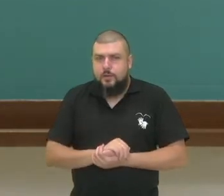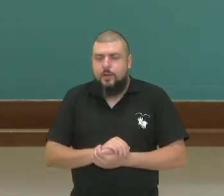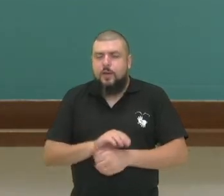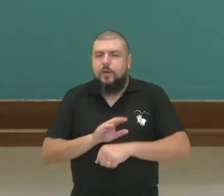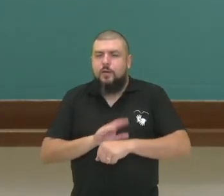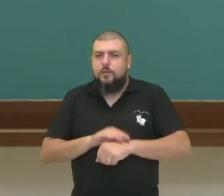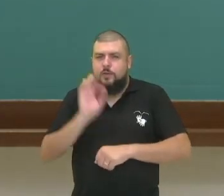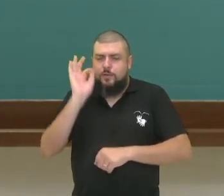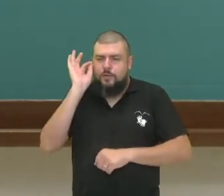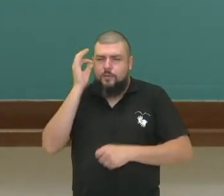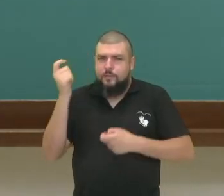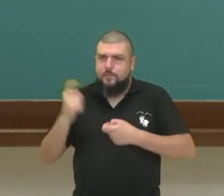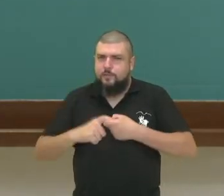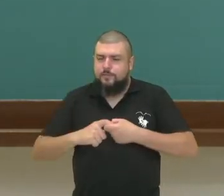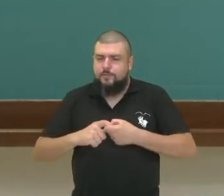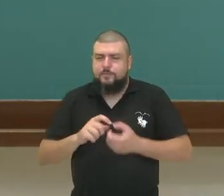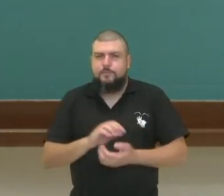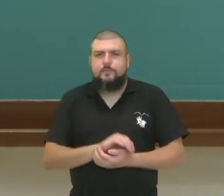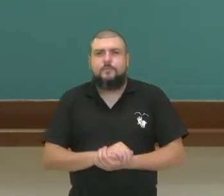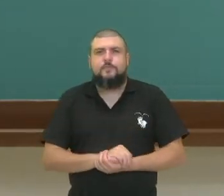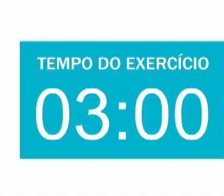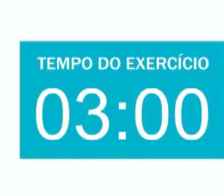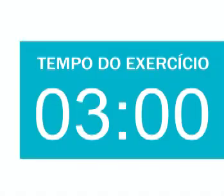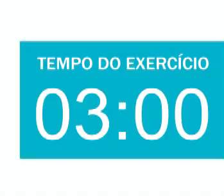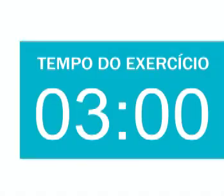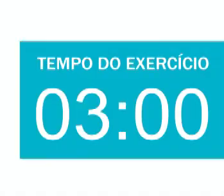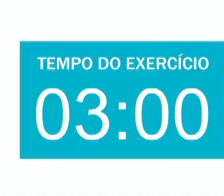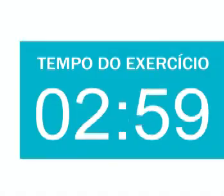para pensar e eu já retorno.